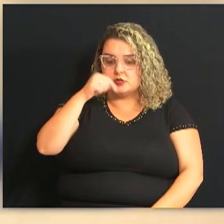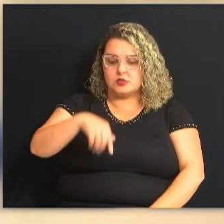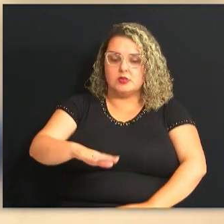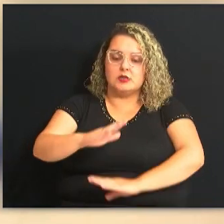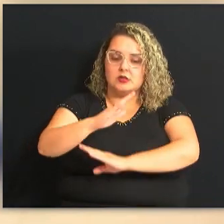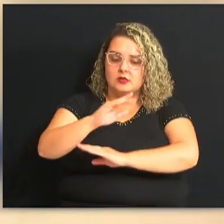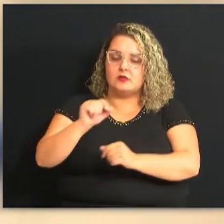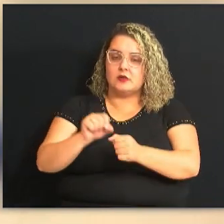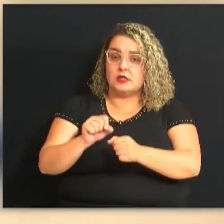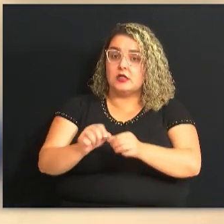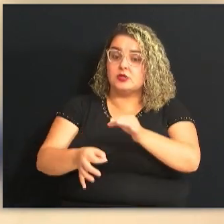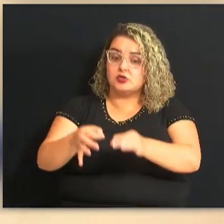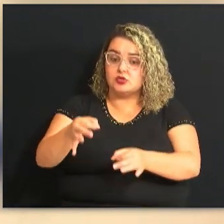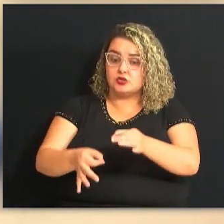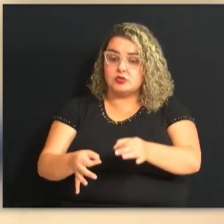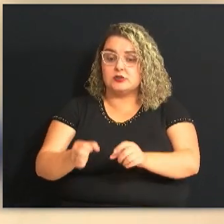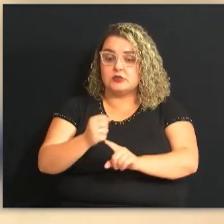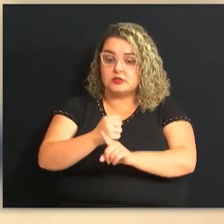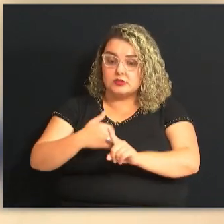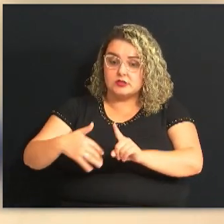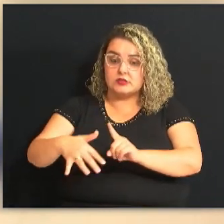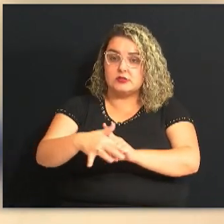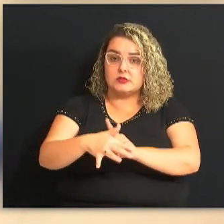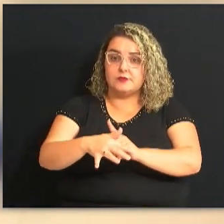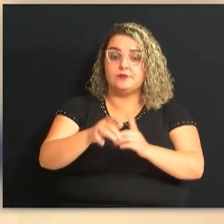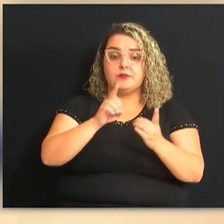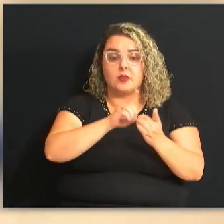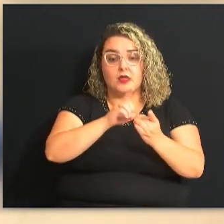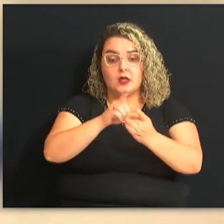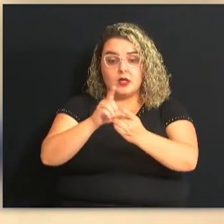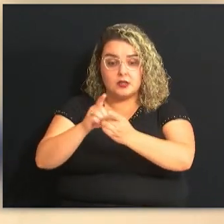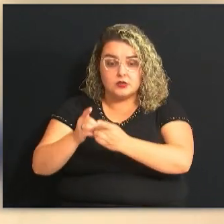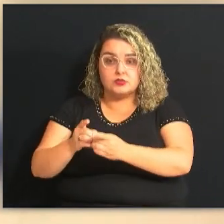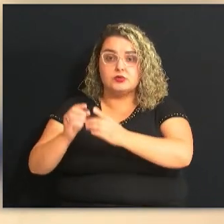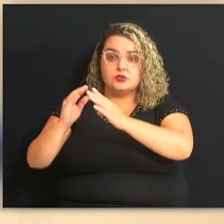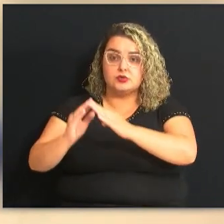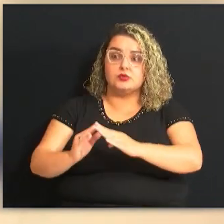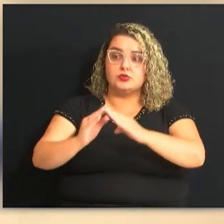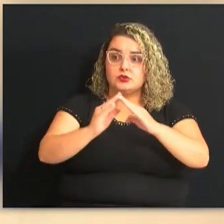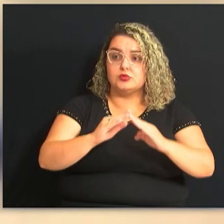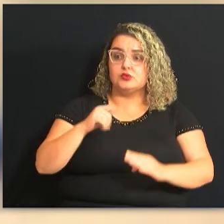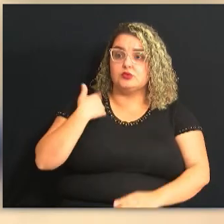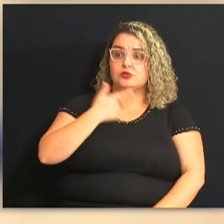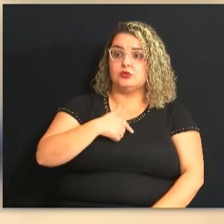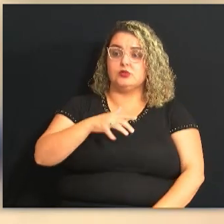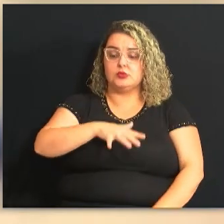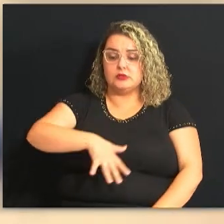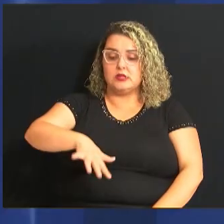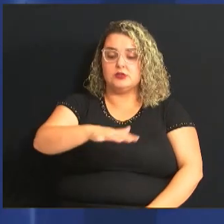justiça social e contemplará os moradores da nossa região.